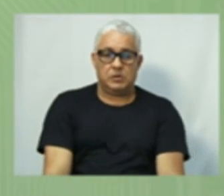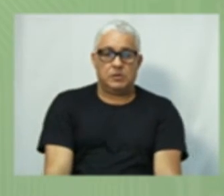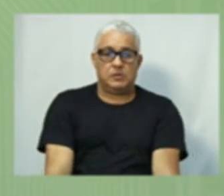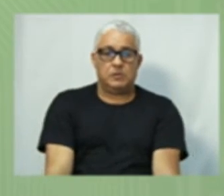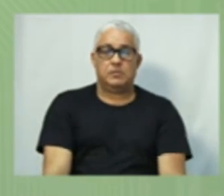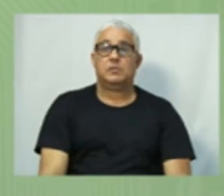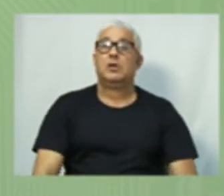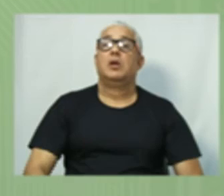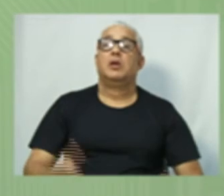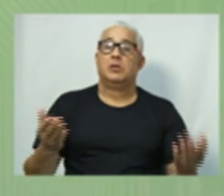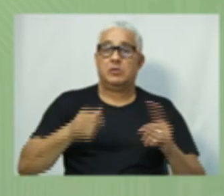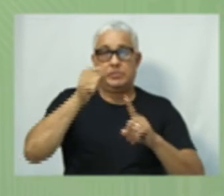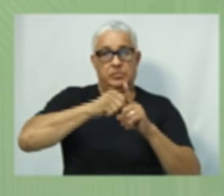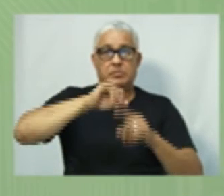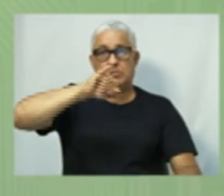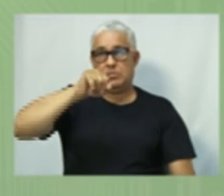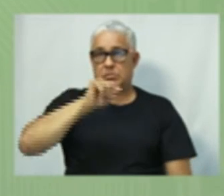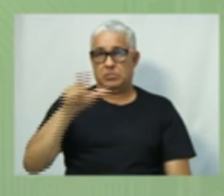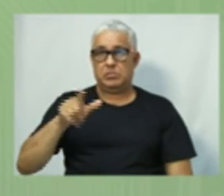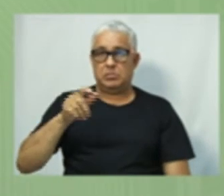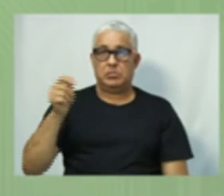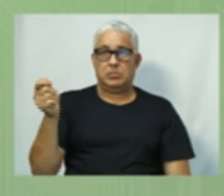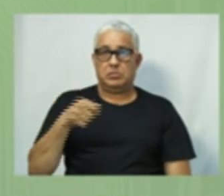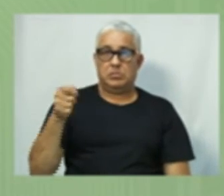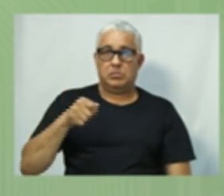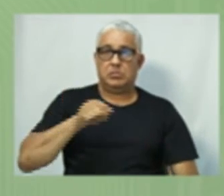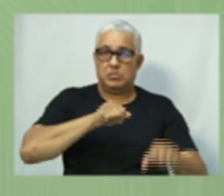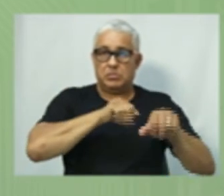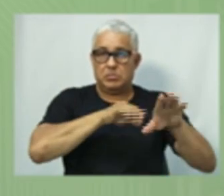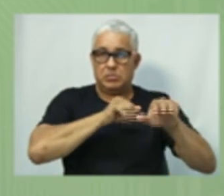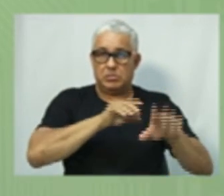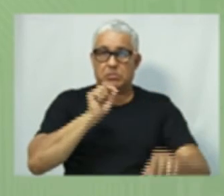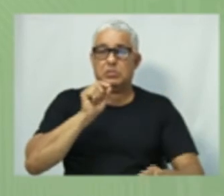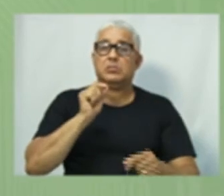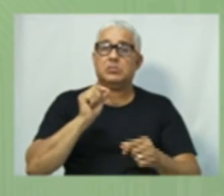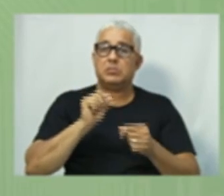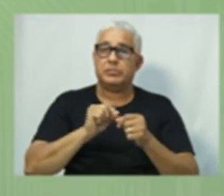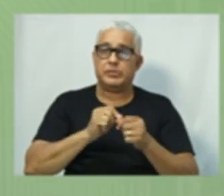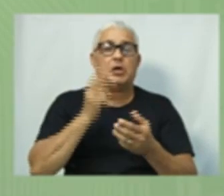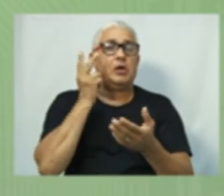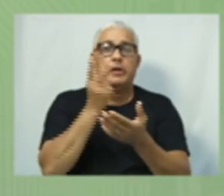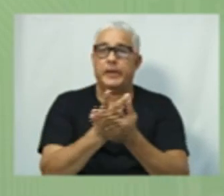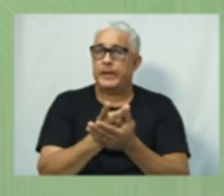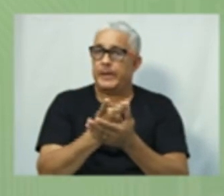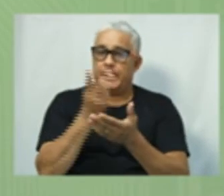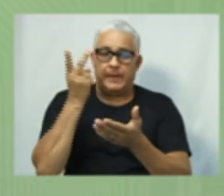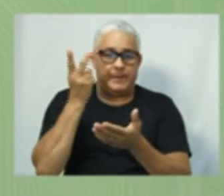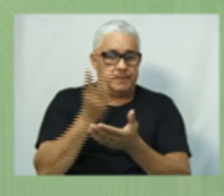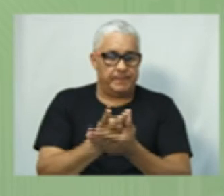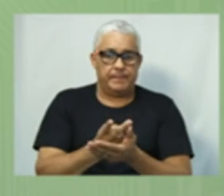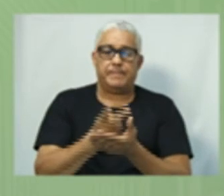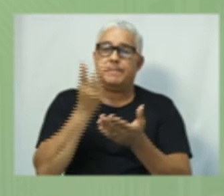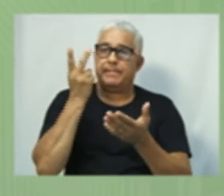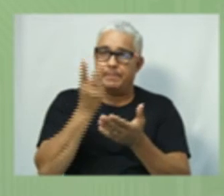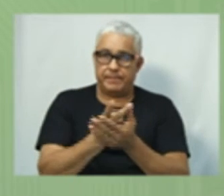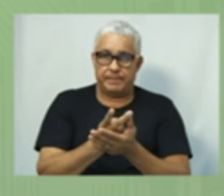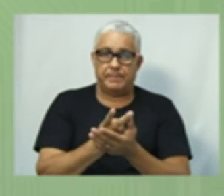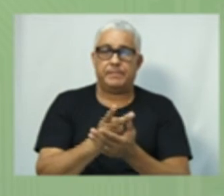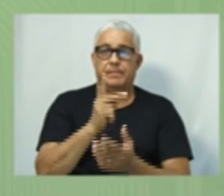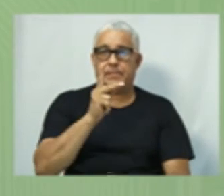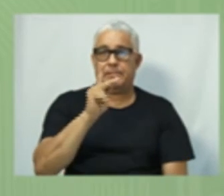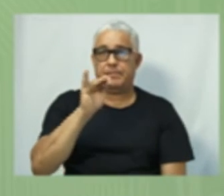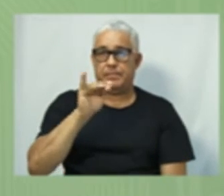Chegou julho, agosto e setembro. Professor, o que eu faço? A mesma coisa, tá? Chega lá no